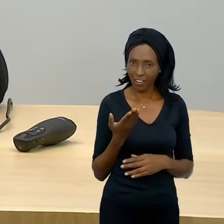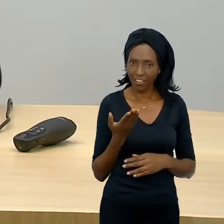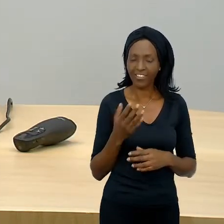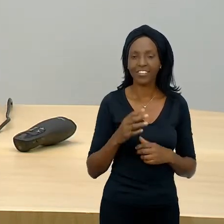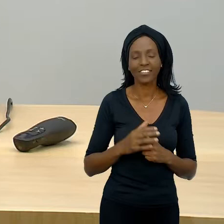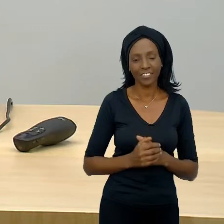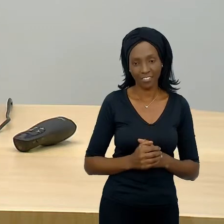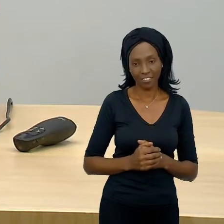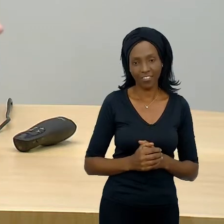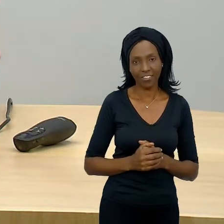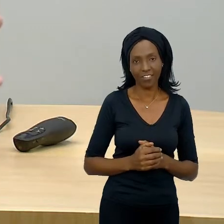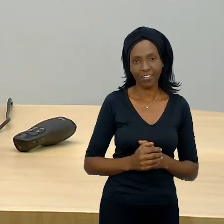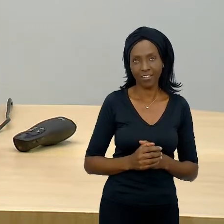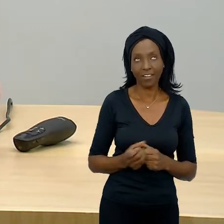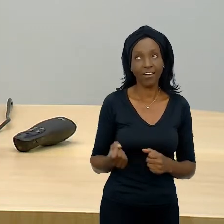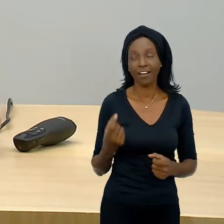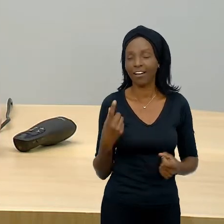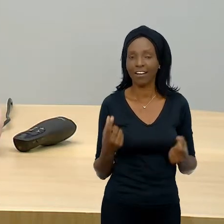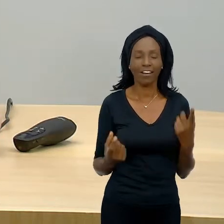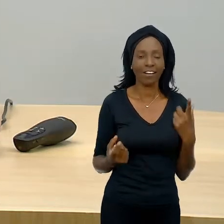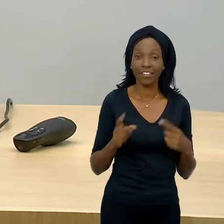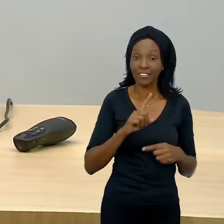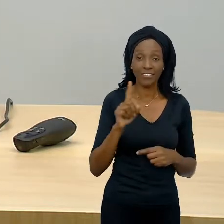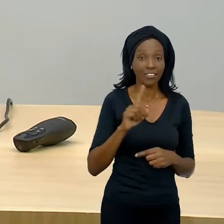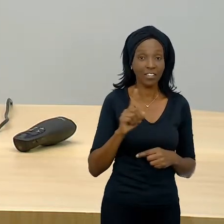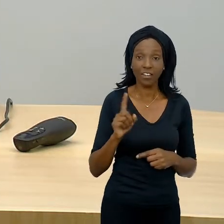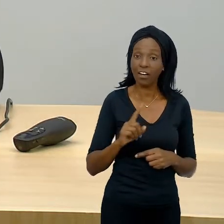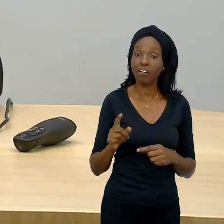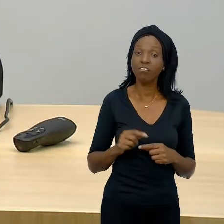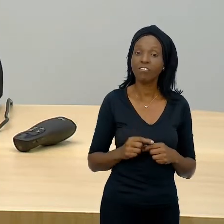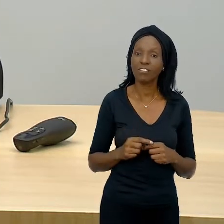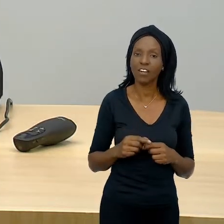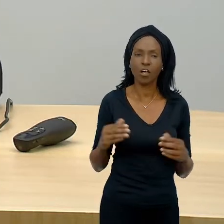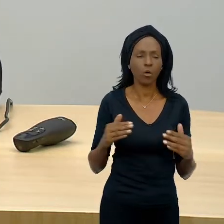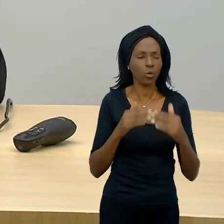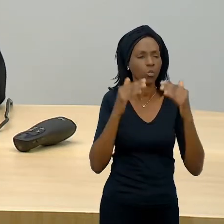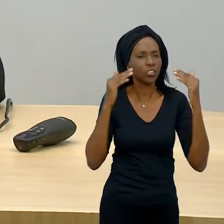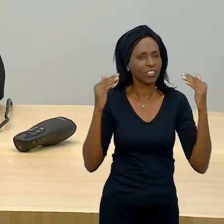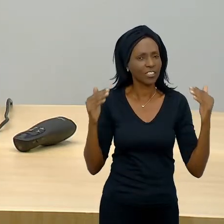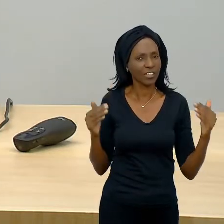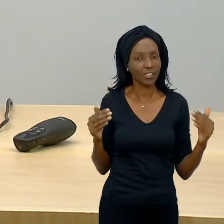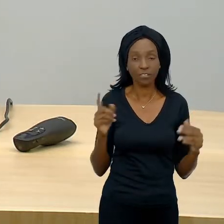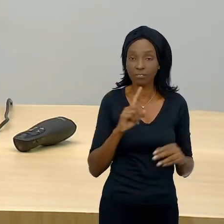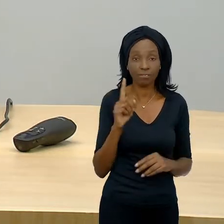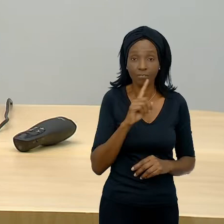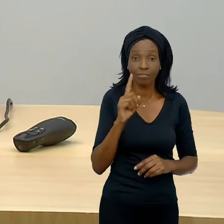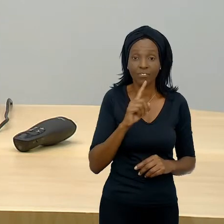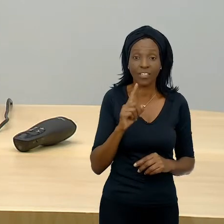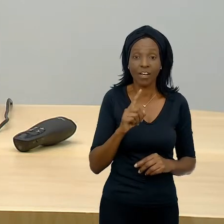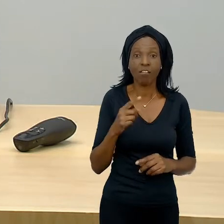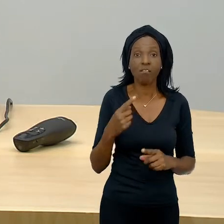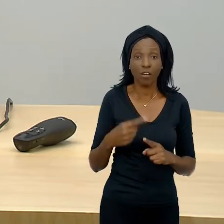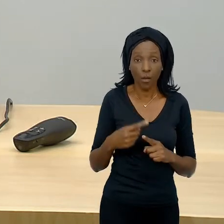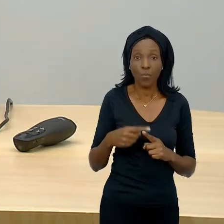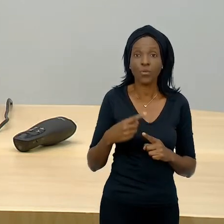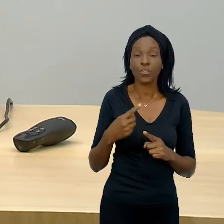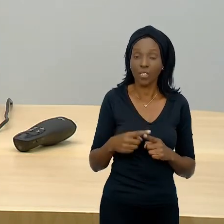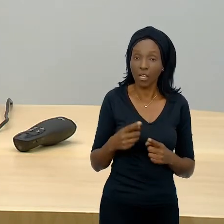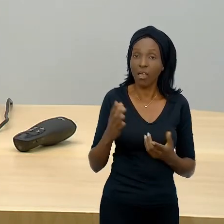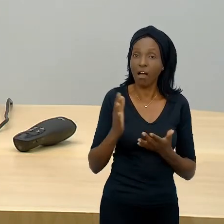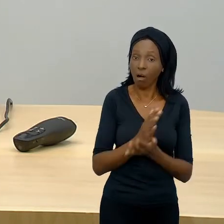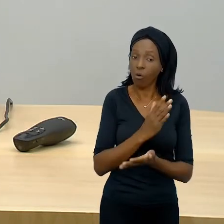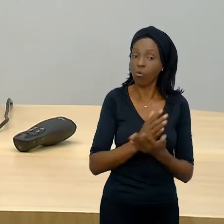Então, isso não é aleatório, né, pessoal? Não é uma coincidência. Isso é fruto de alguns processos,